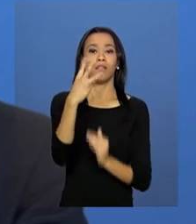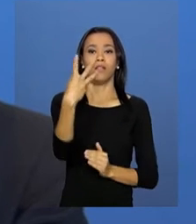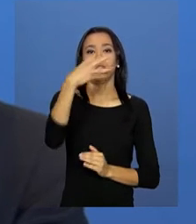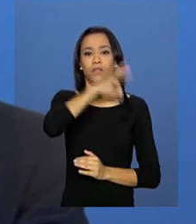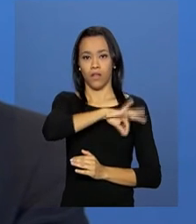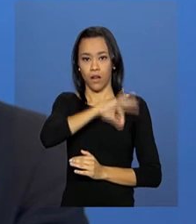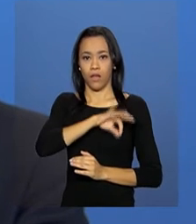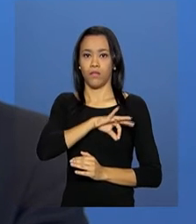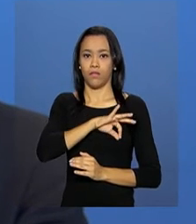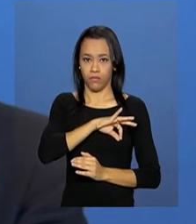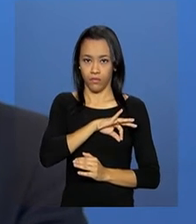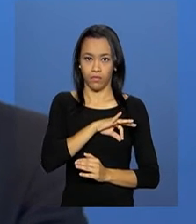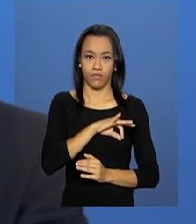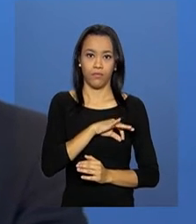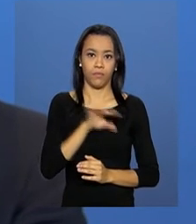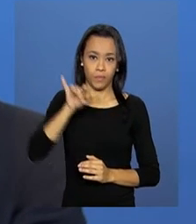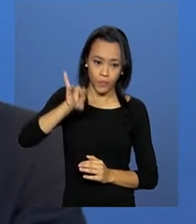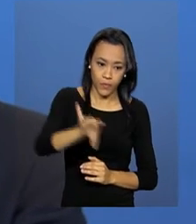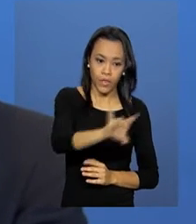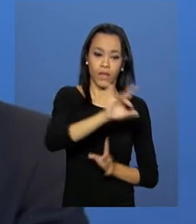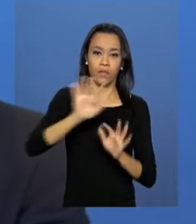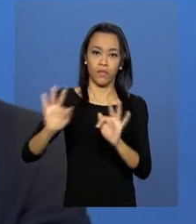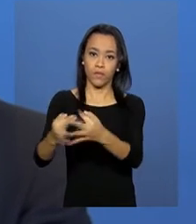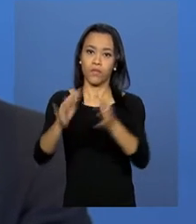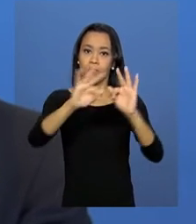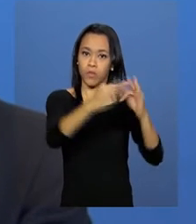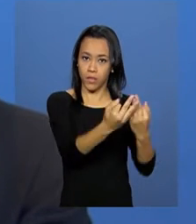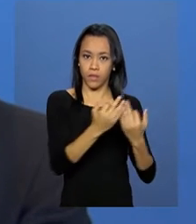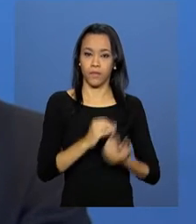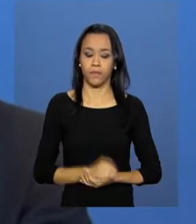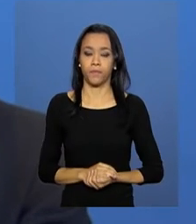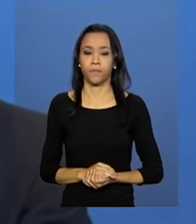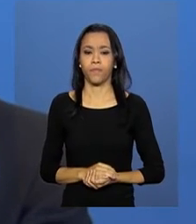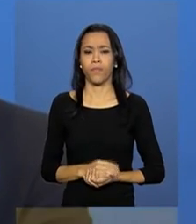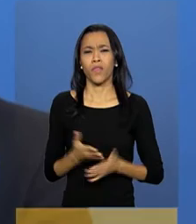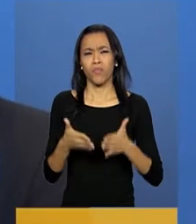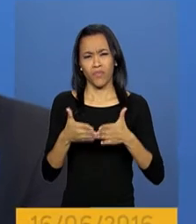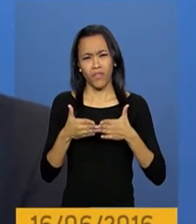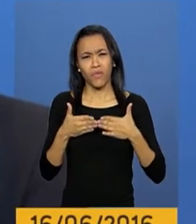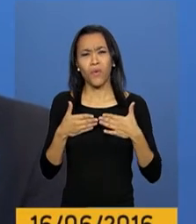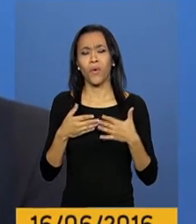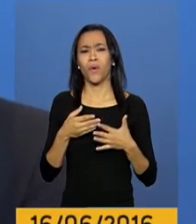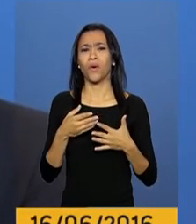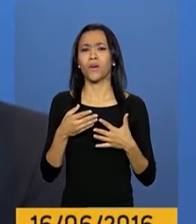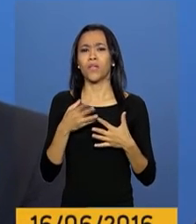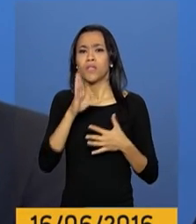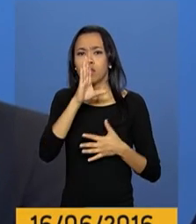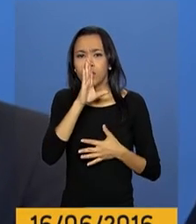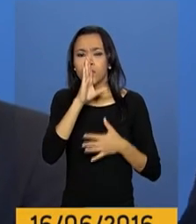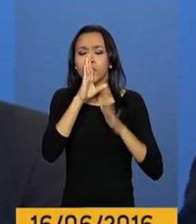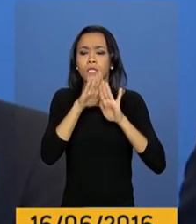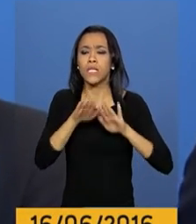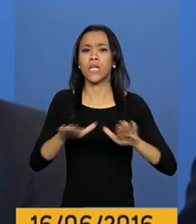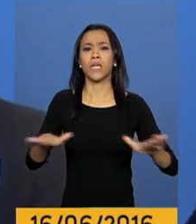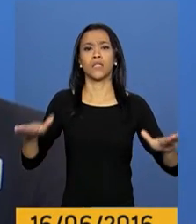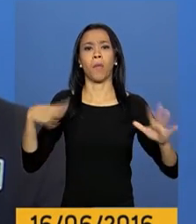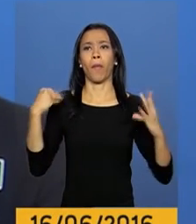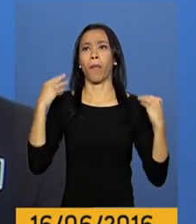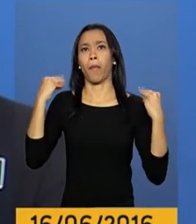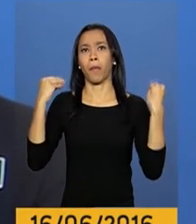por família. Por favor, eu pediria silêncio das pessoas que não estão na